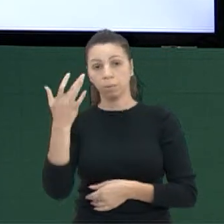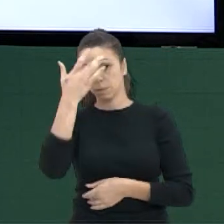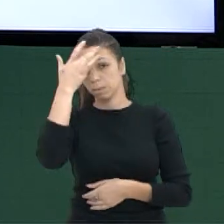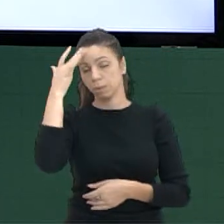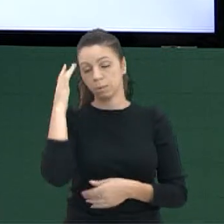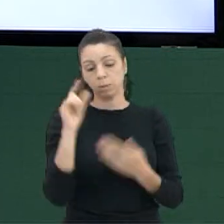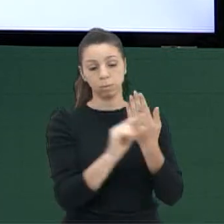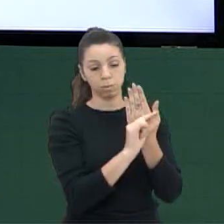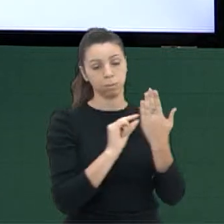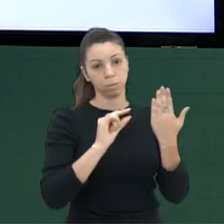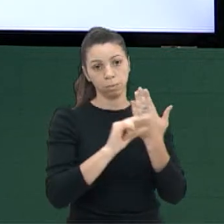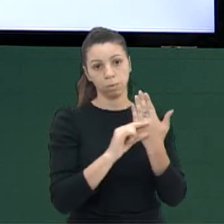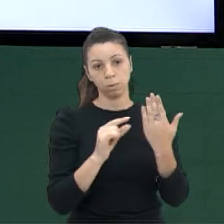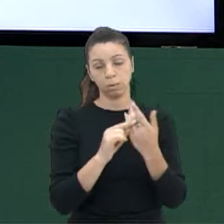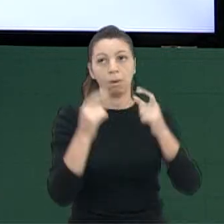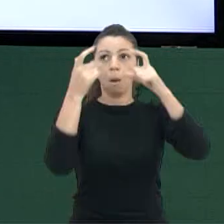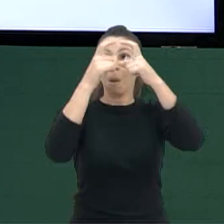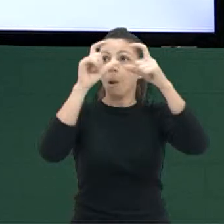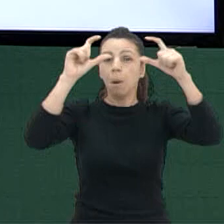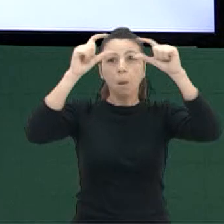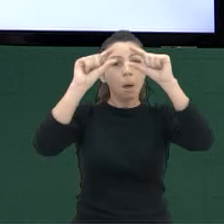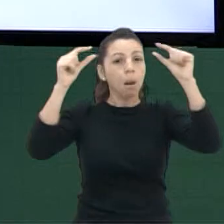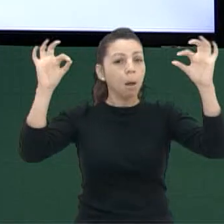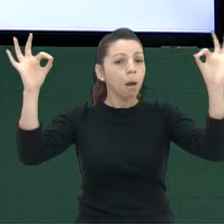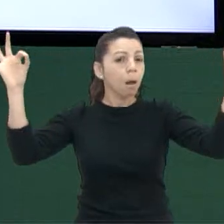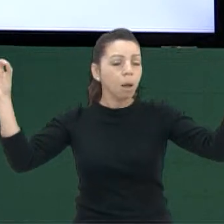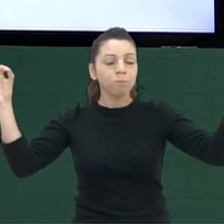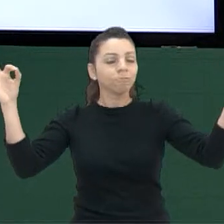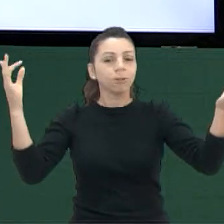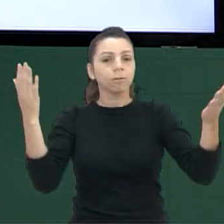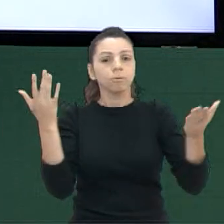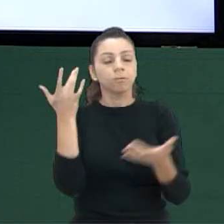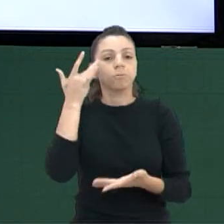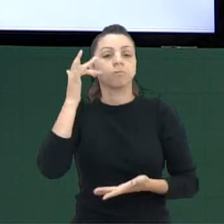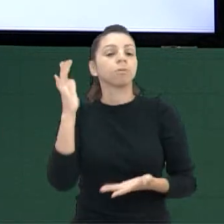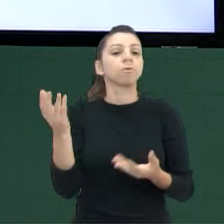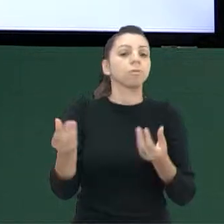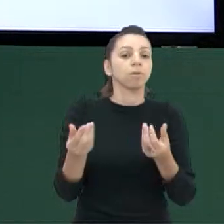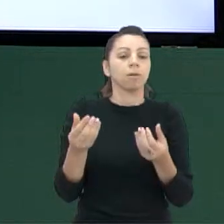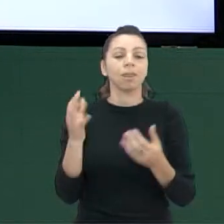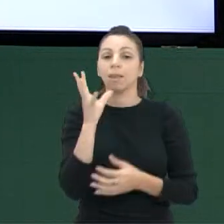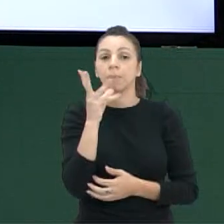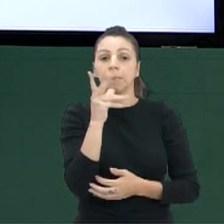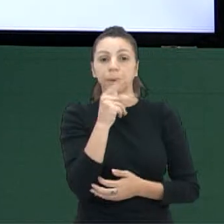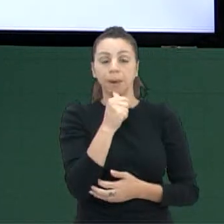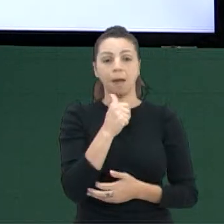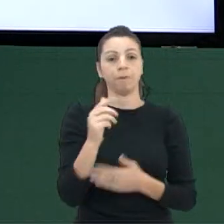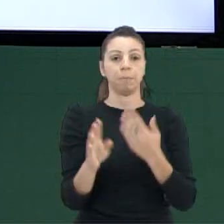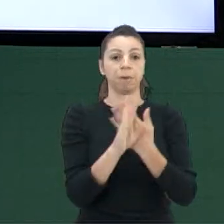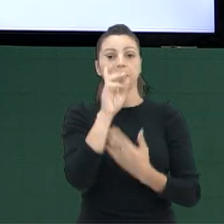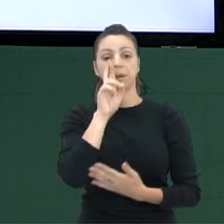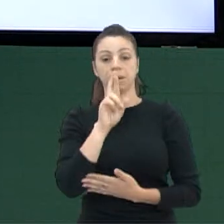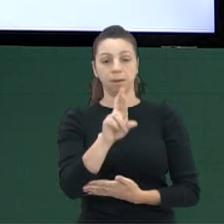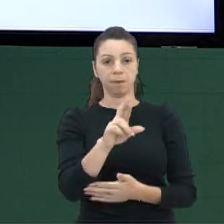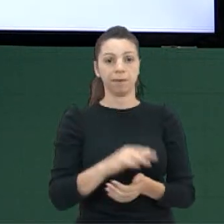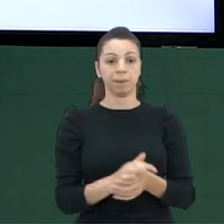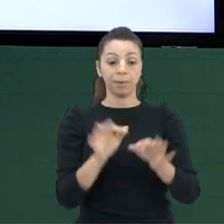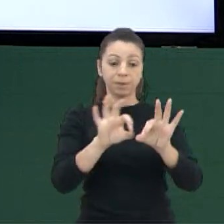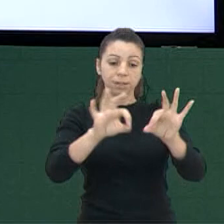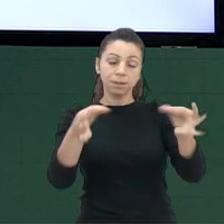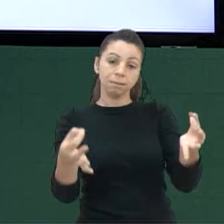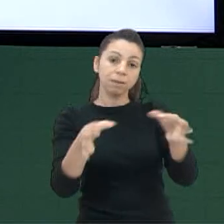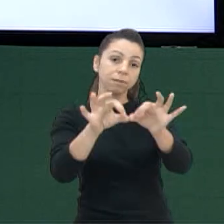estudiosos tinham contas muito grandes e não sabiam como resolver. Demorava muito para resolver. Simplificando, eles começaram